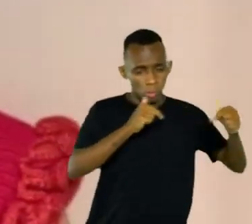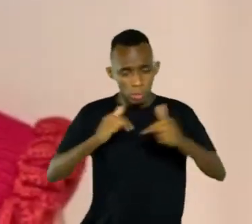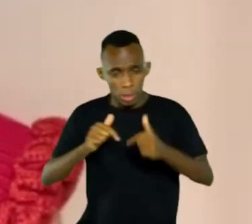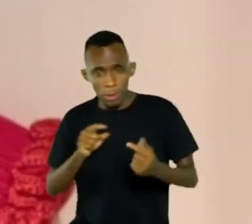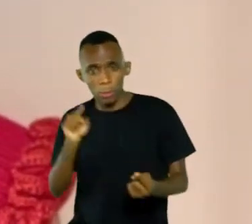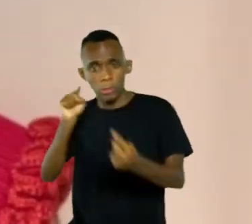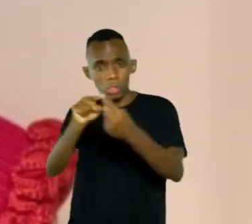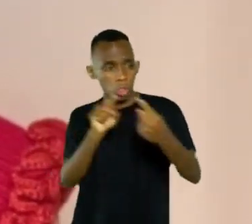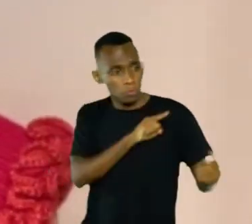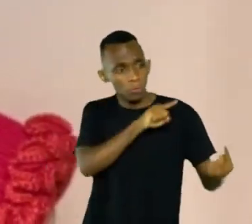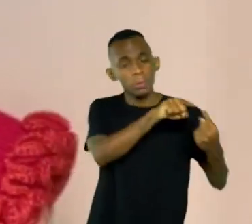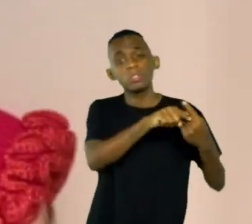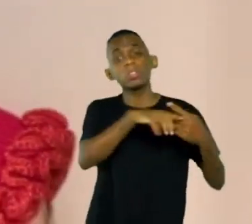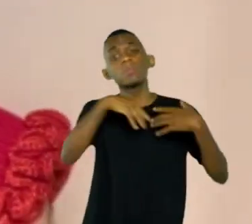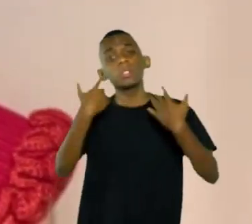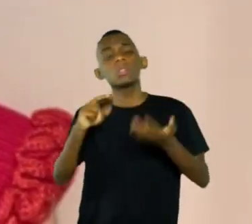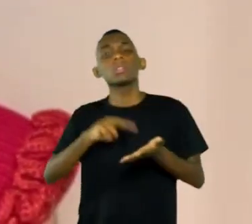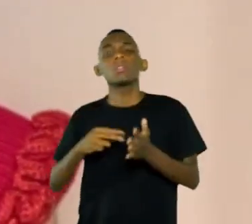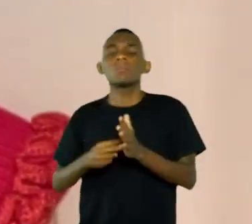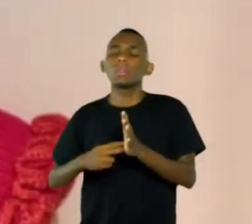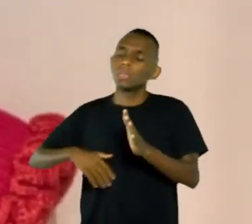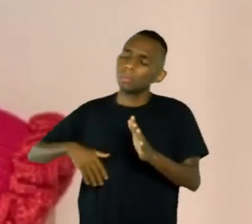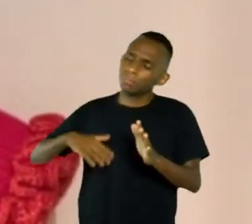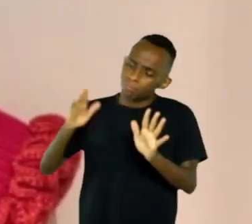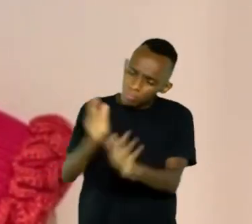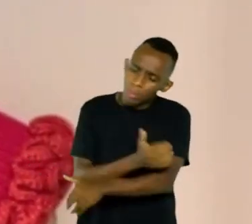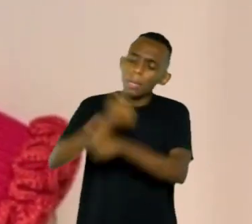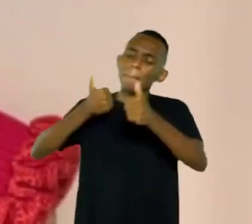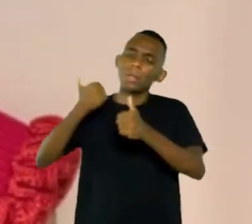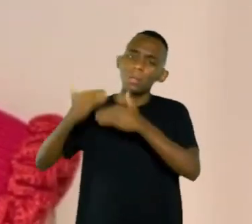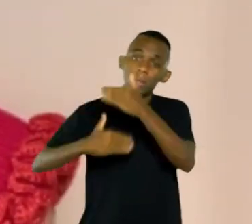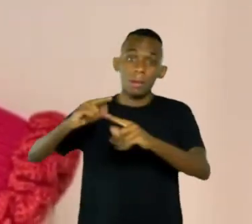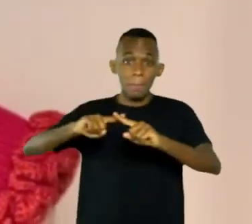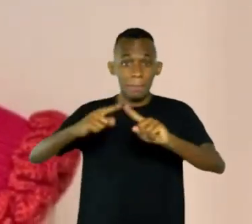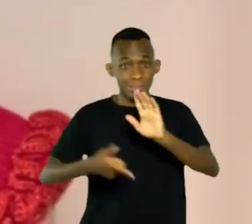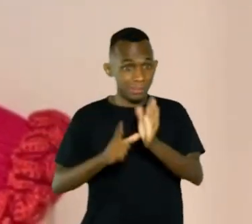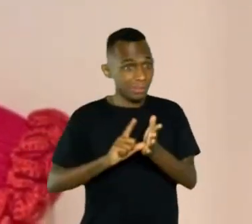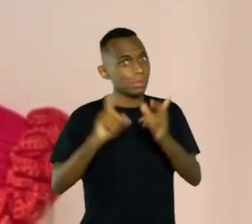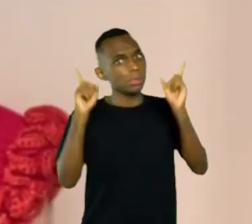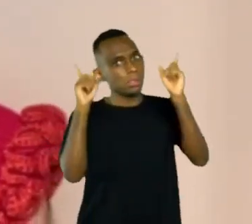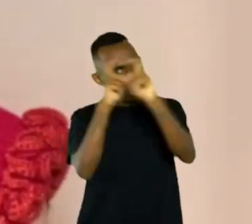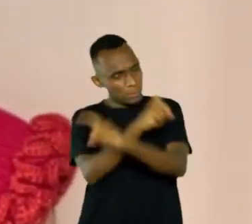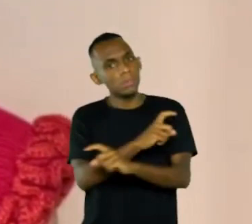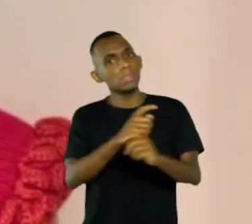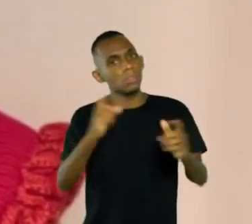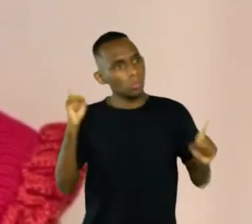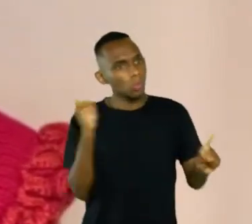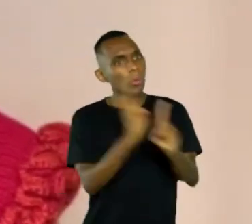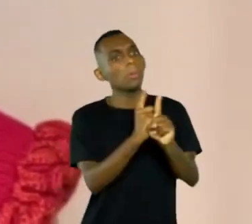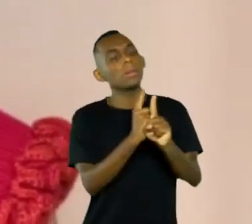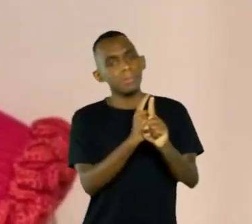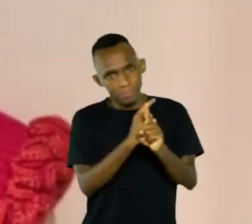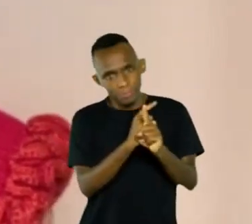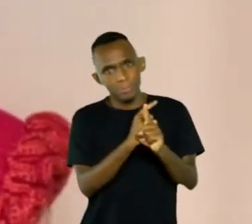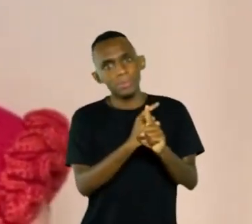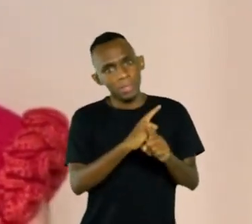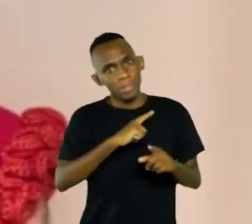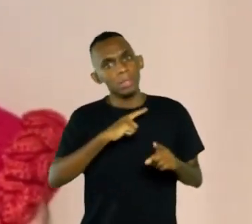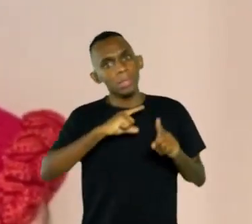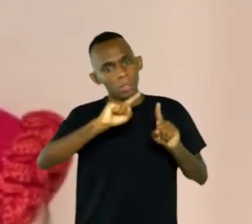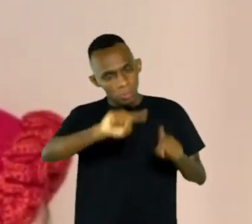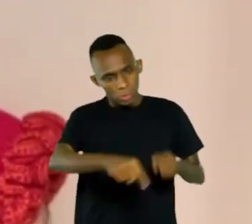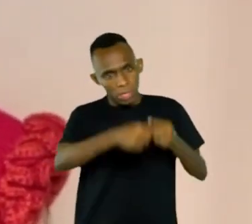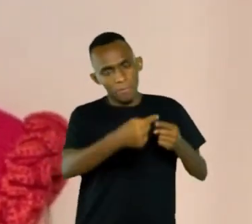e eu acho que tem a ver com amadurecimento, né? Mas foi difícil achar um companheiro assim. Eu tenho outros desafios com a Lê, que